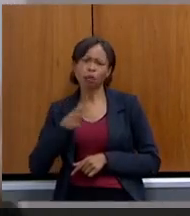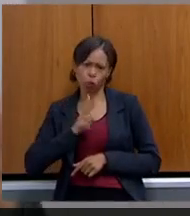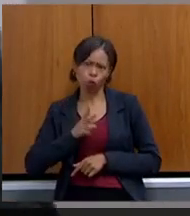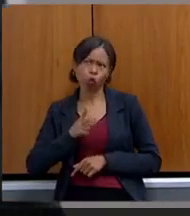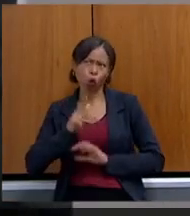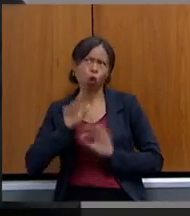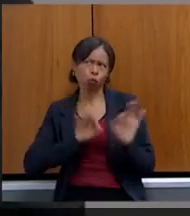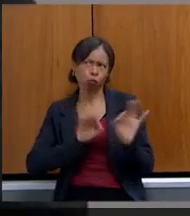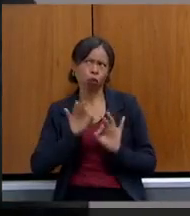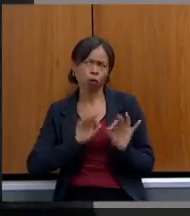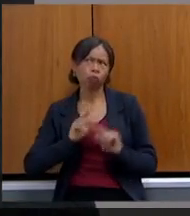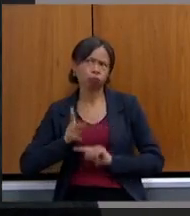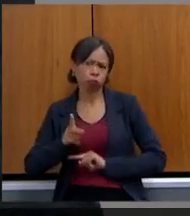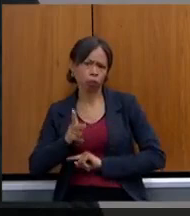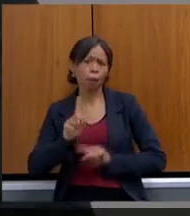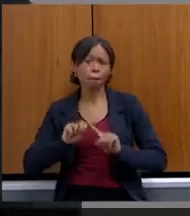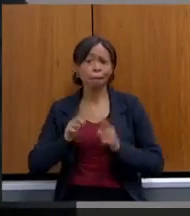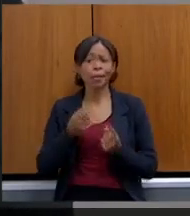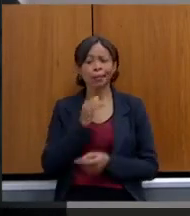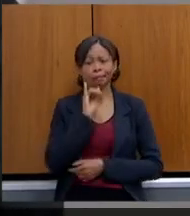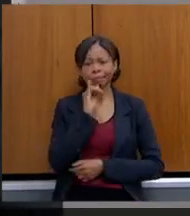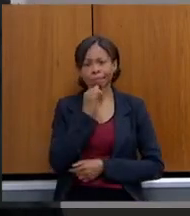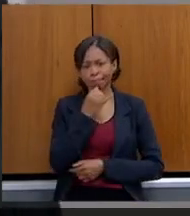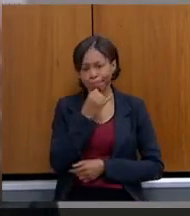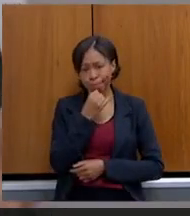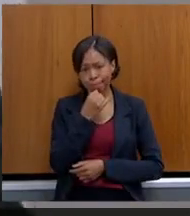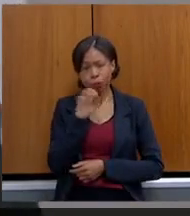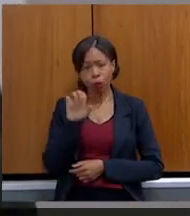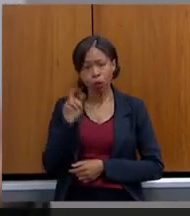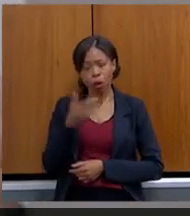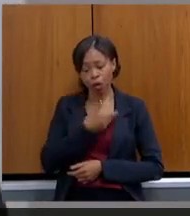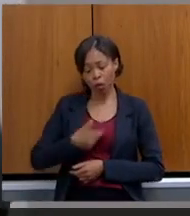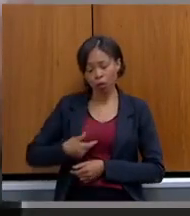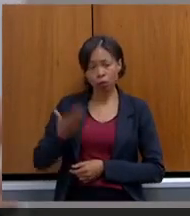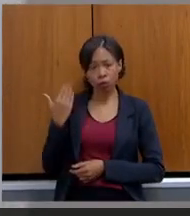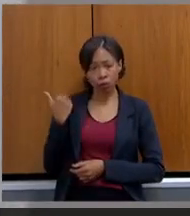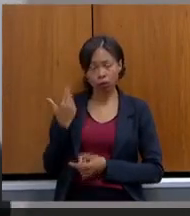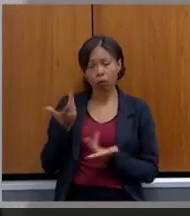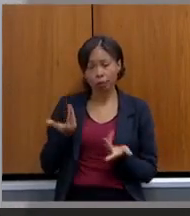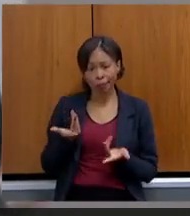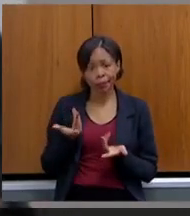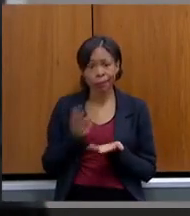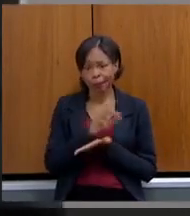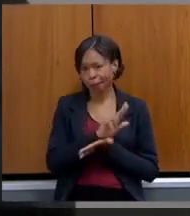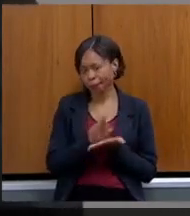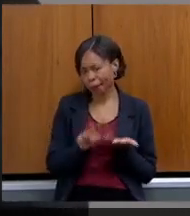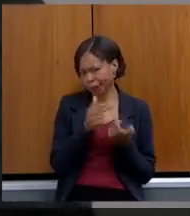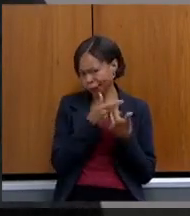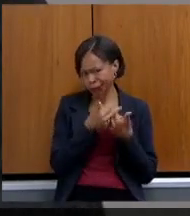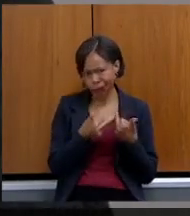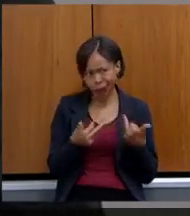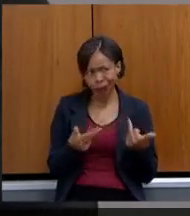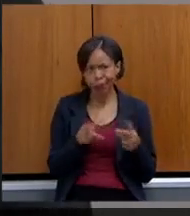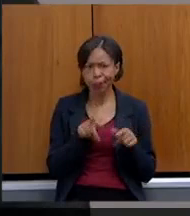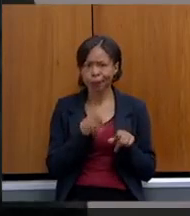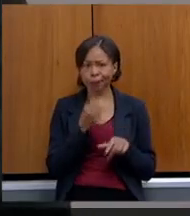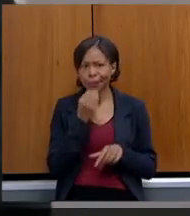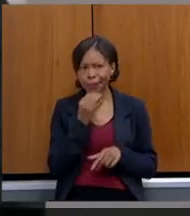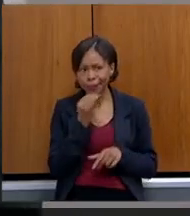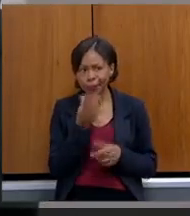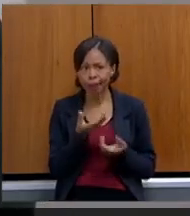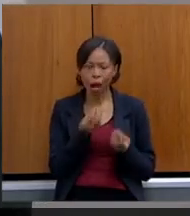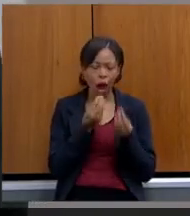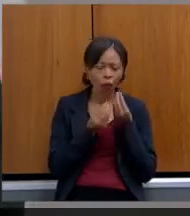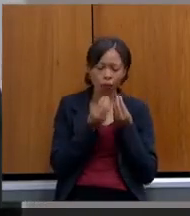infelizmente no governo passado como várias outras coisas como por exemplo a merenda escolar que não foi mandada mais na além das reformas